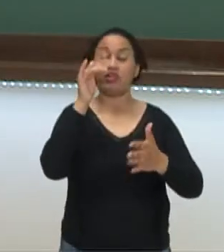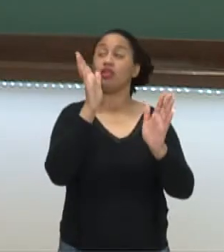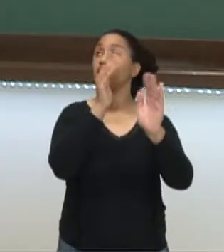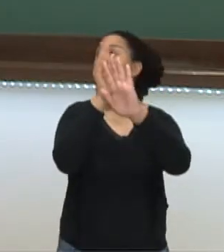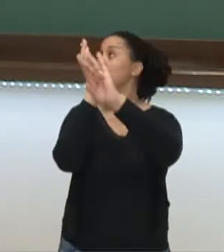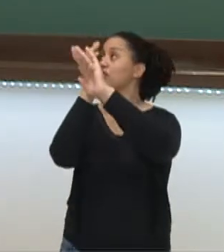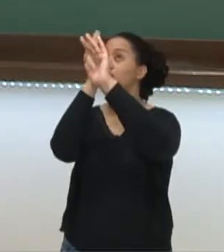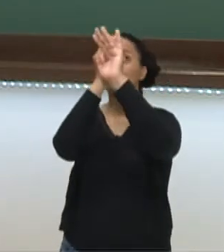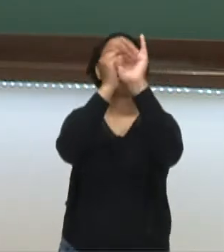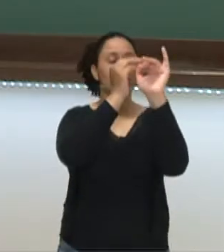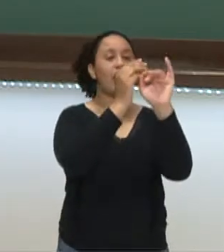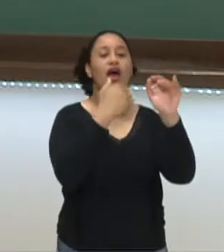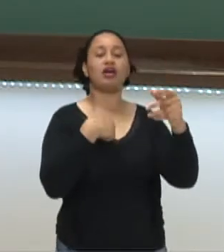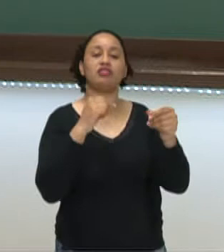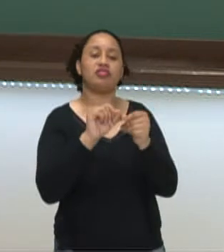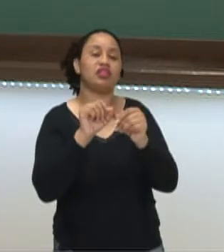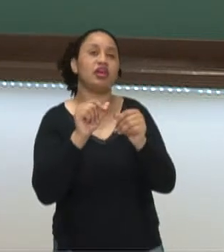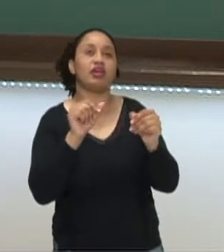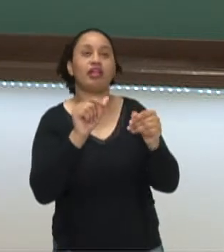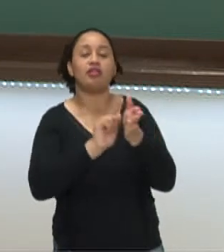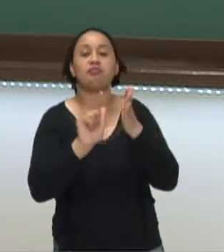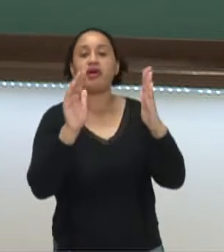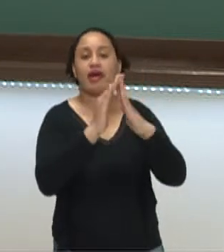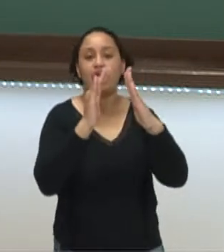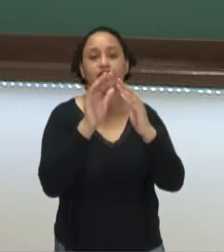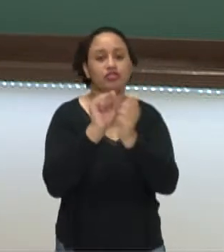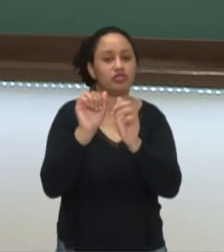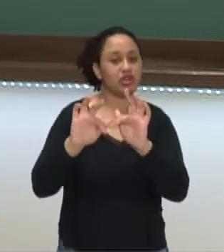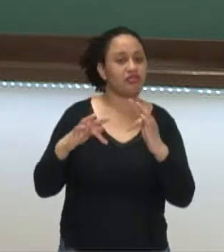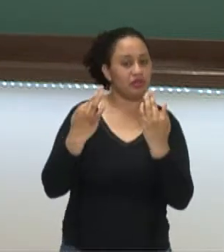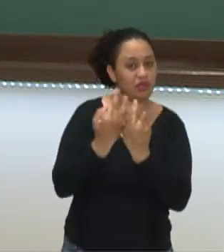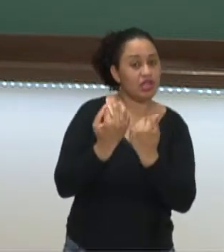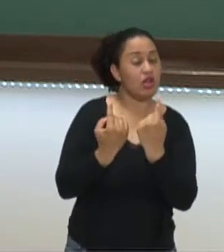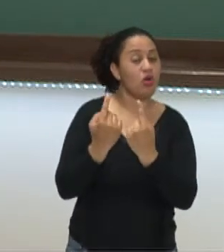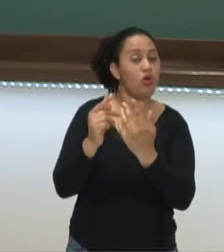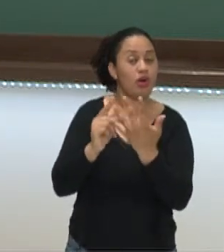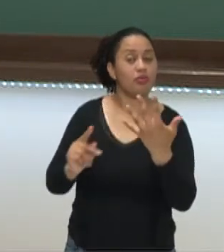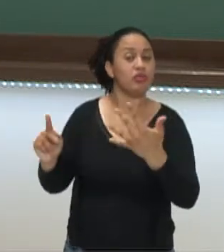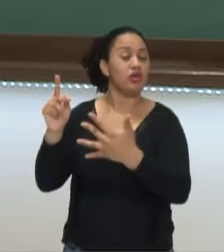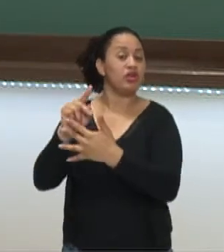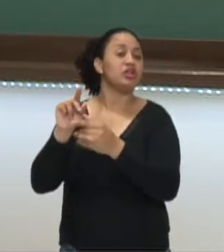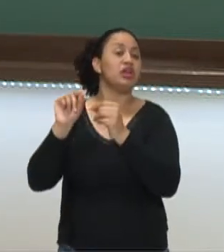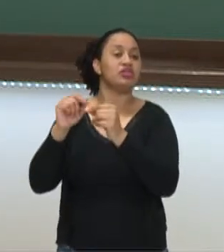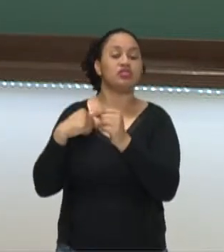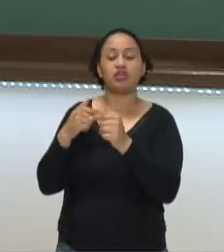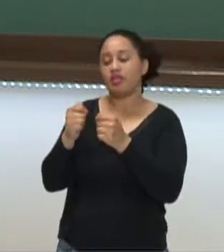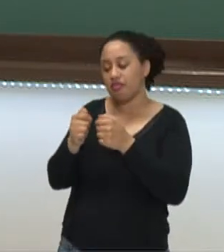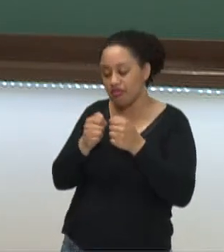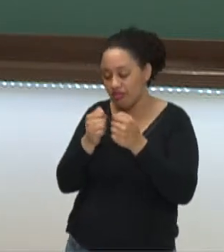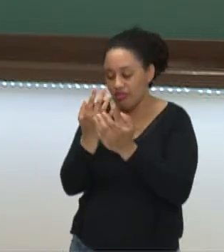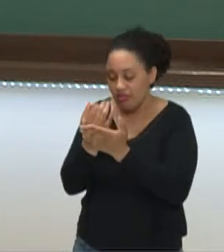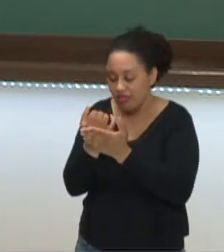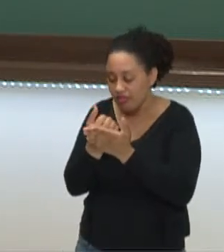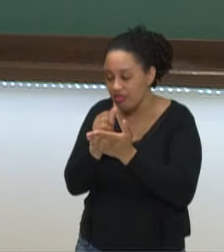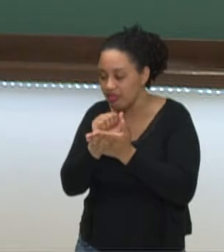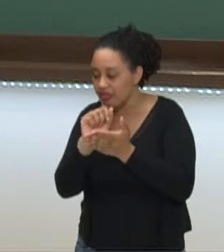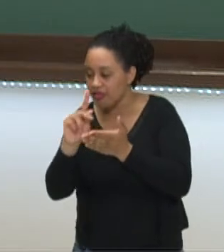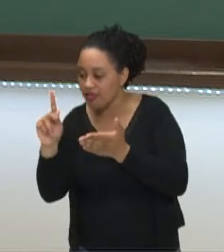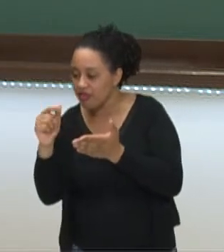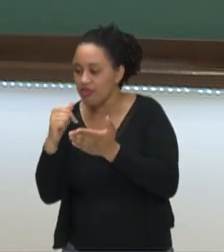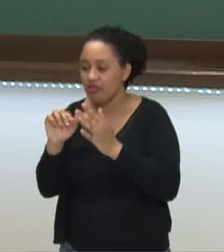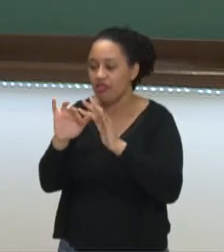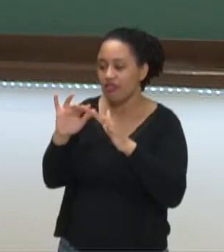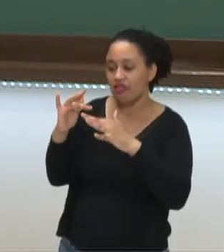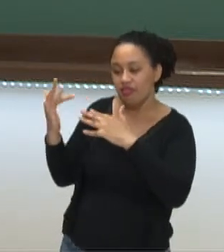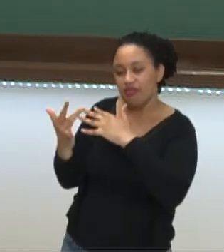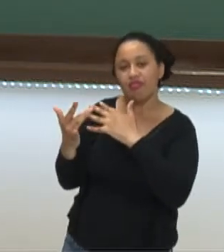realizar uma tarefa de organizar a casa junto à sua família ou a prioridade é ficar nos seus aplicativos de redes